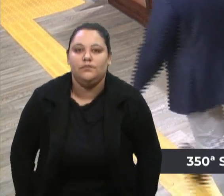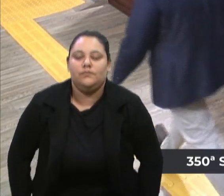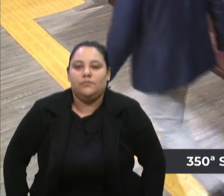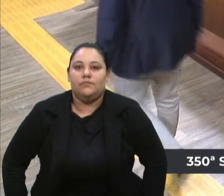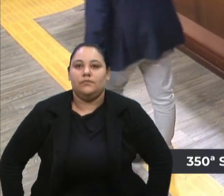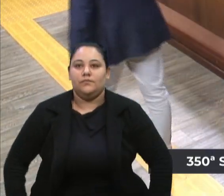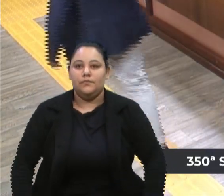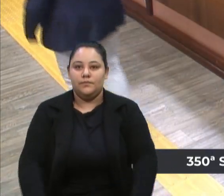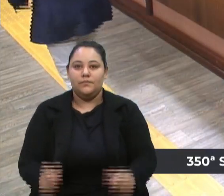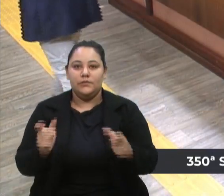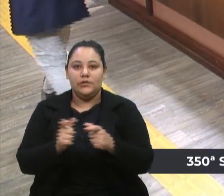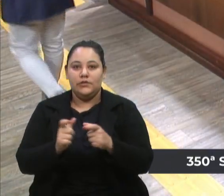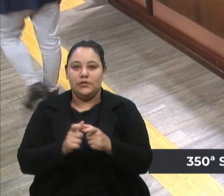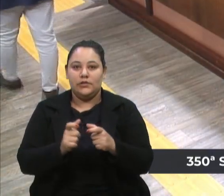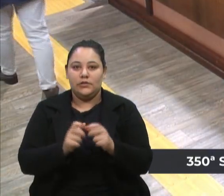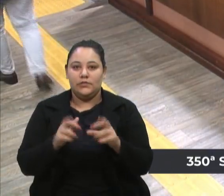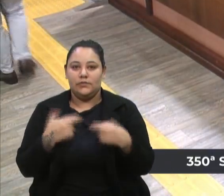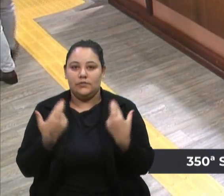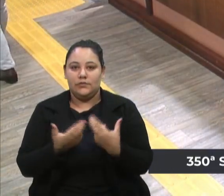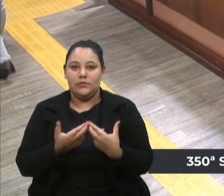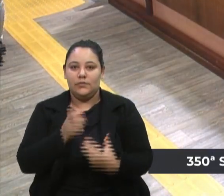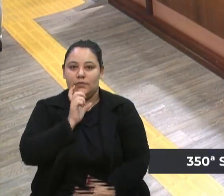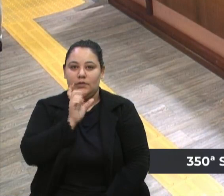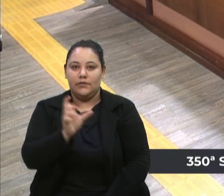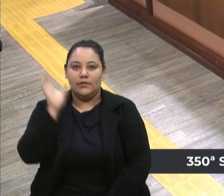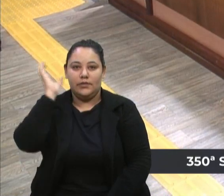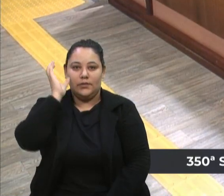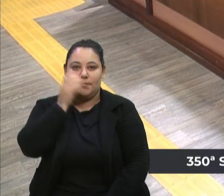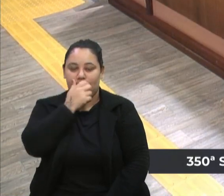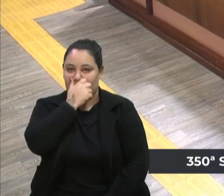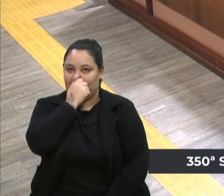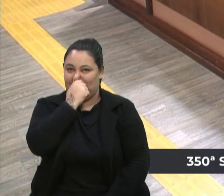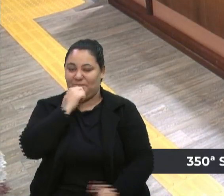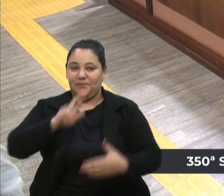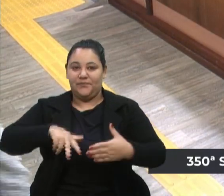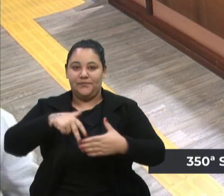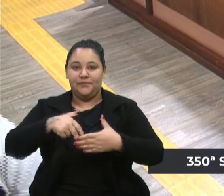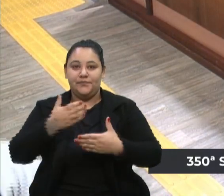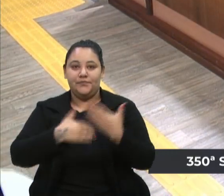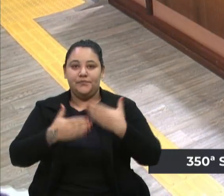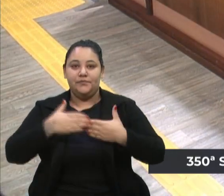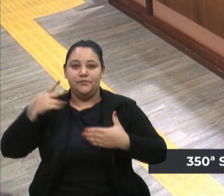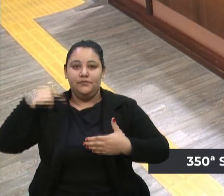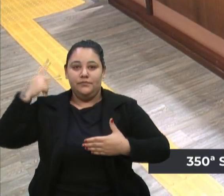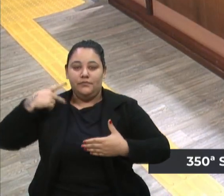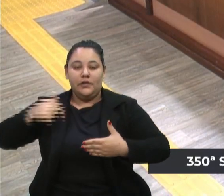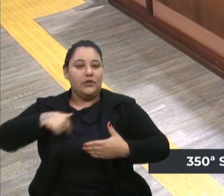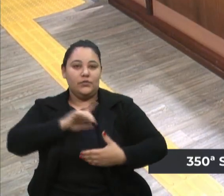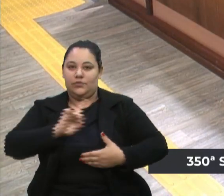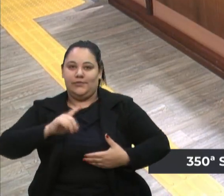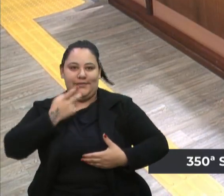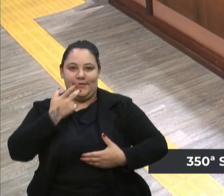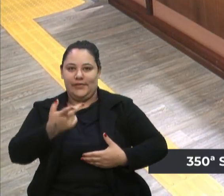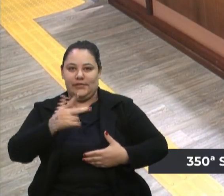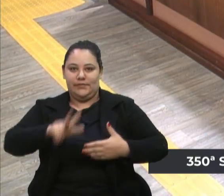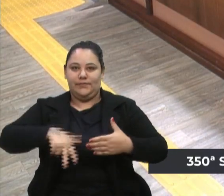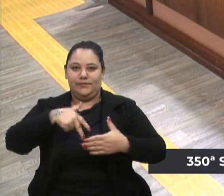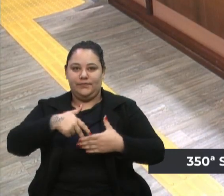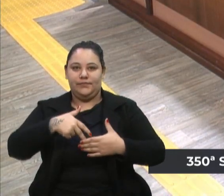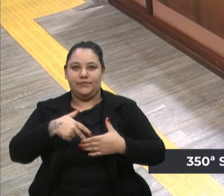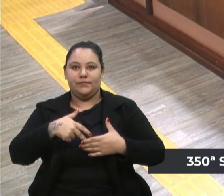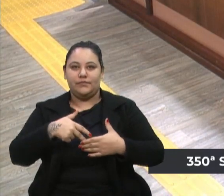Um pequeno expediente com a palavra, vereador Cadori. Senhor presidente, caros colegas vereadores, eu não ia me manifestar, tinha decidido em não